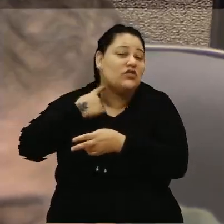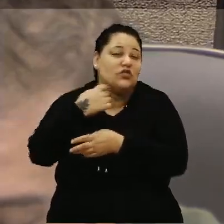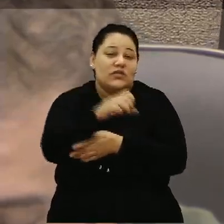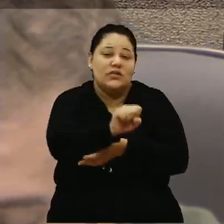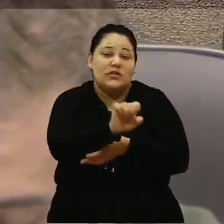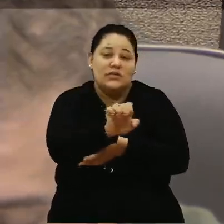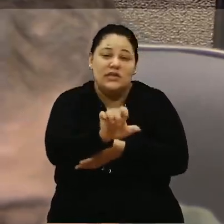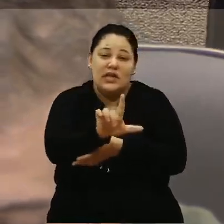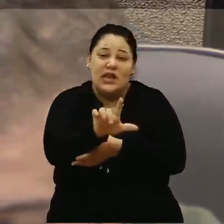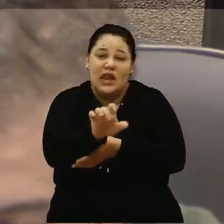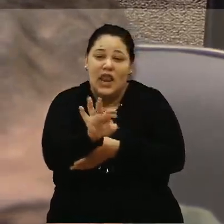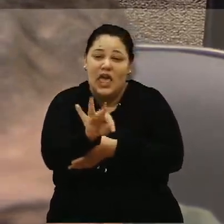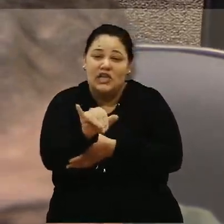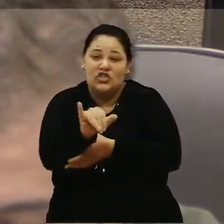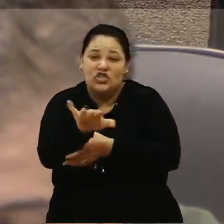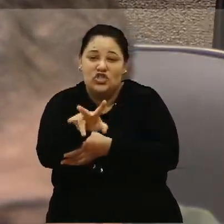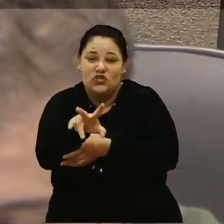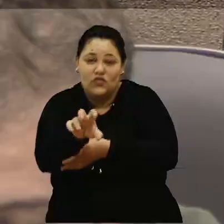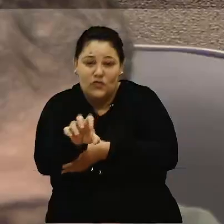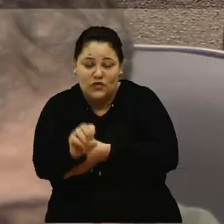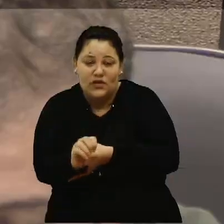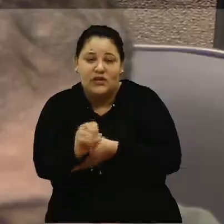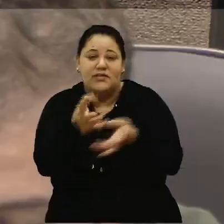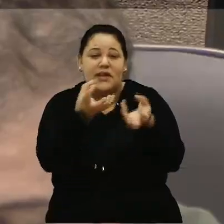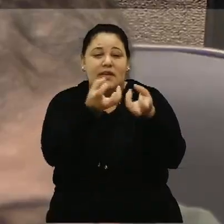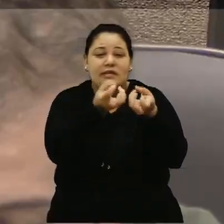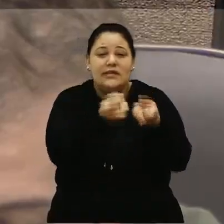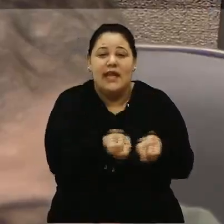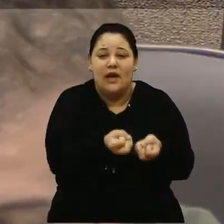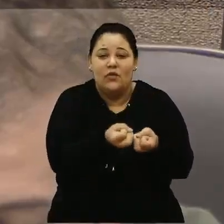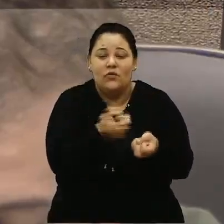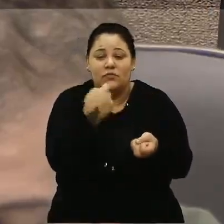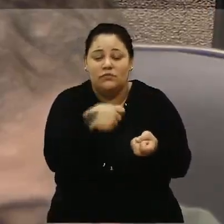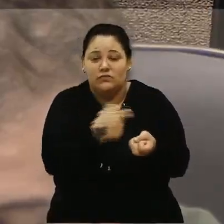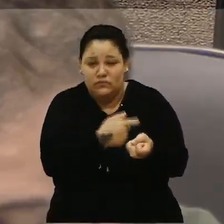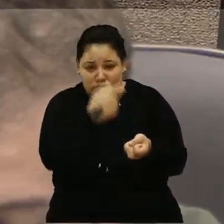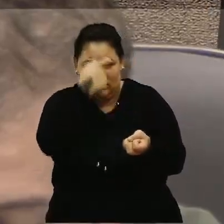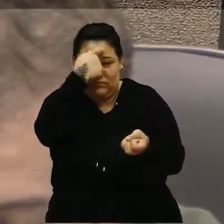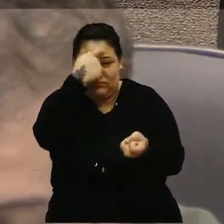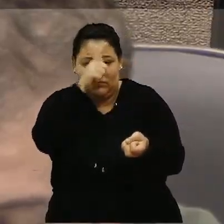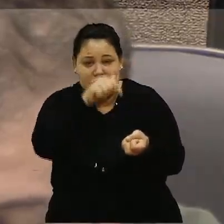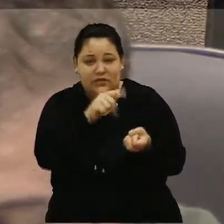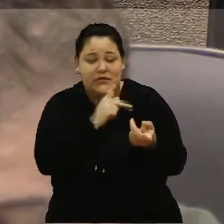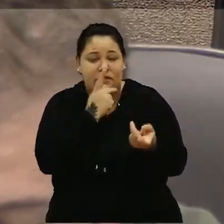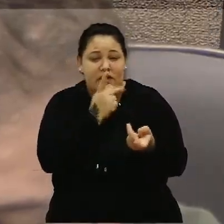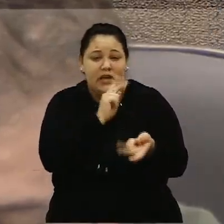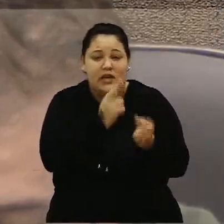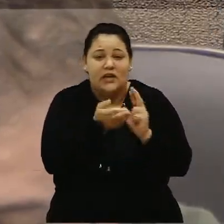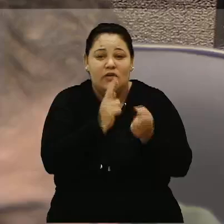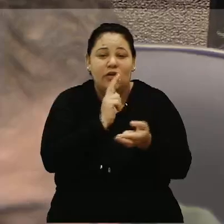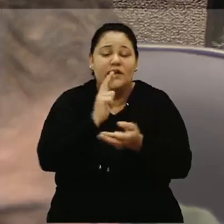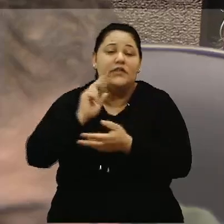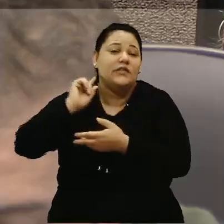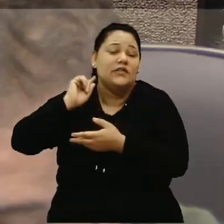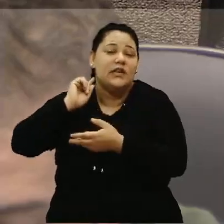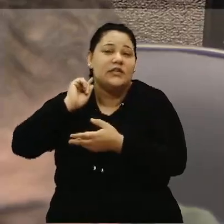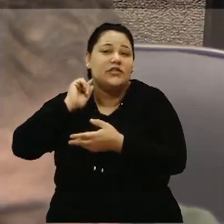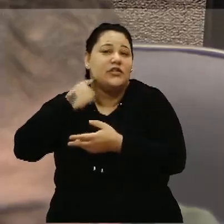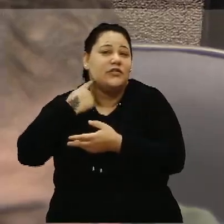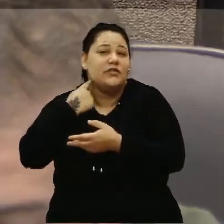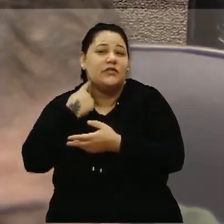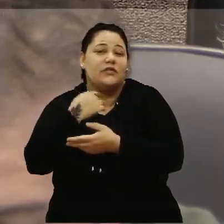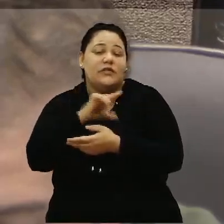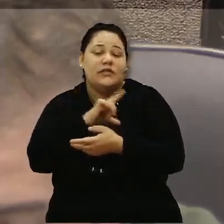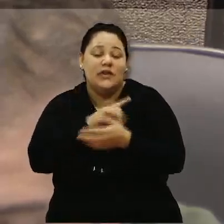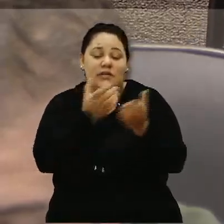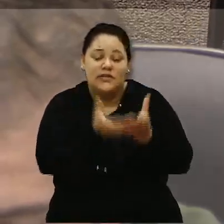começar uma conscientização melhor das pessoas para a questão do lixo. E a questão dos nossos containers devem ser